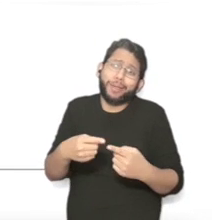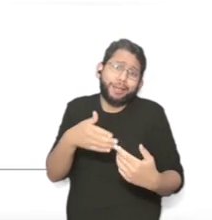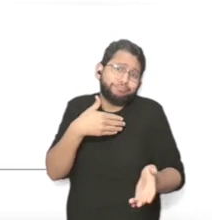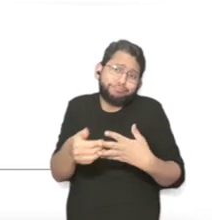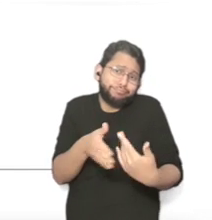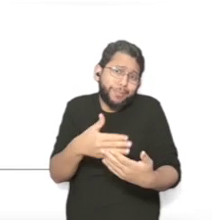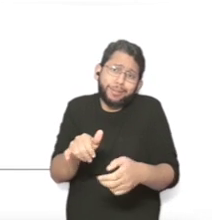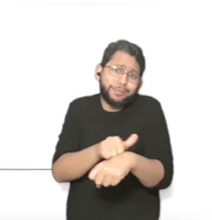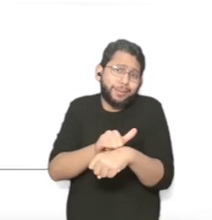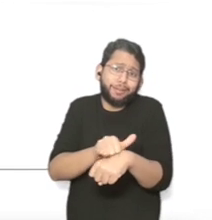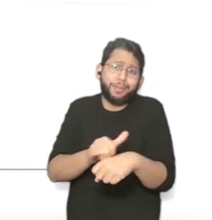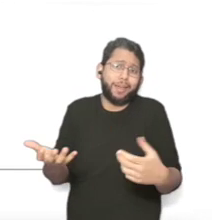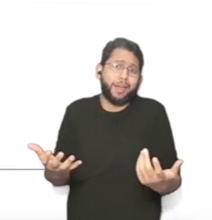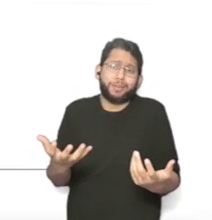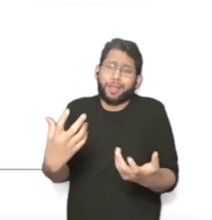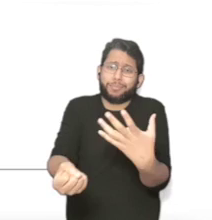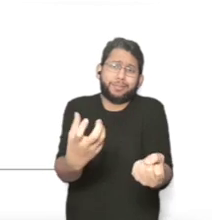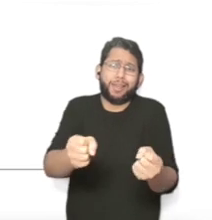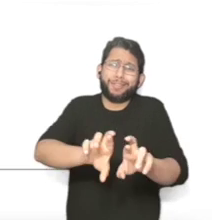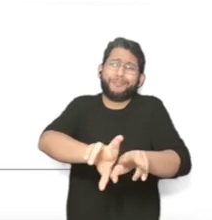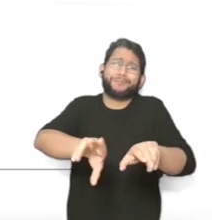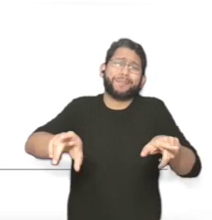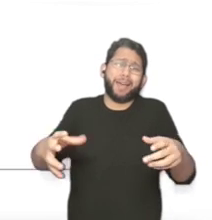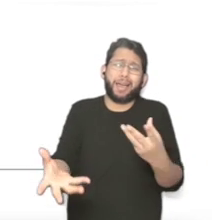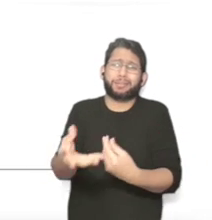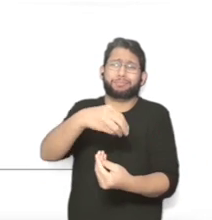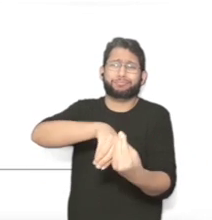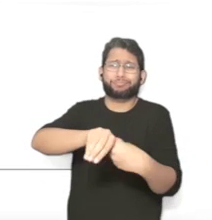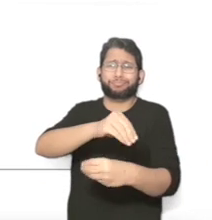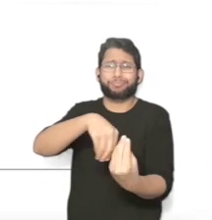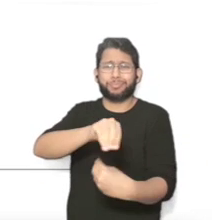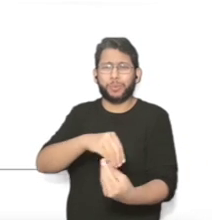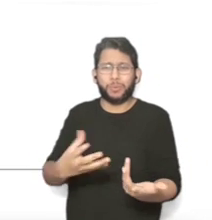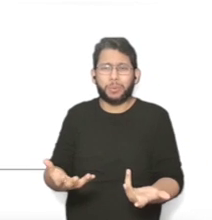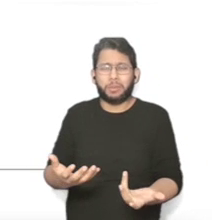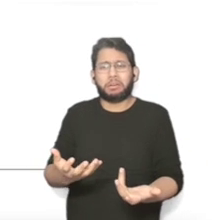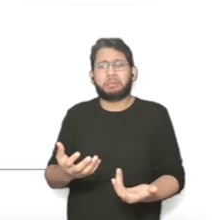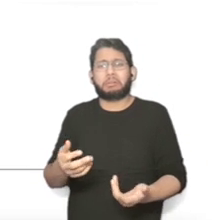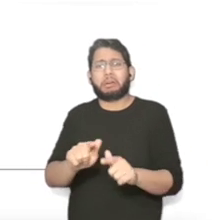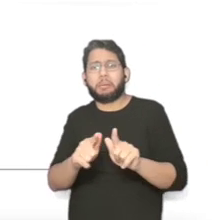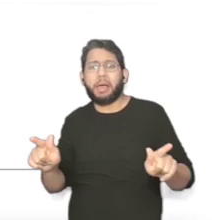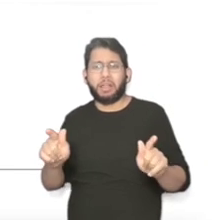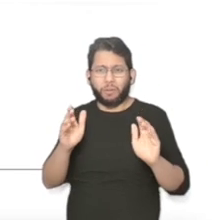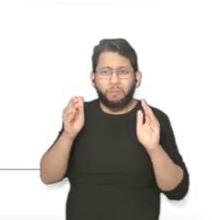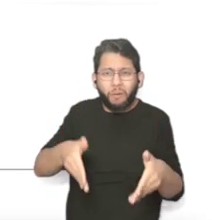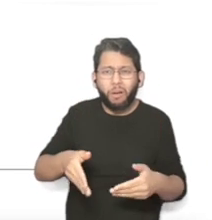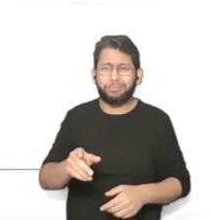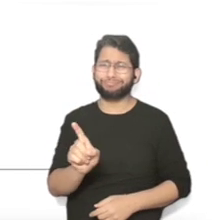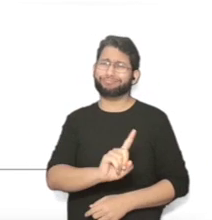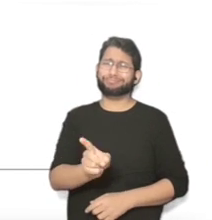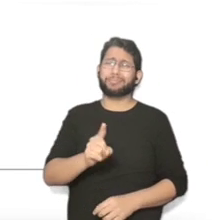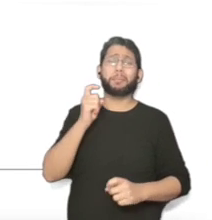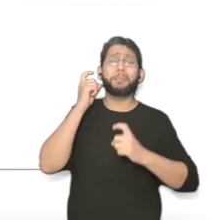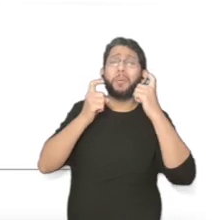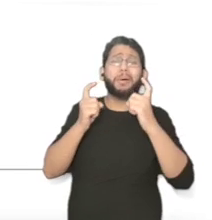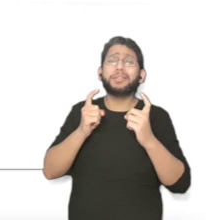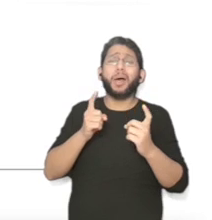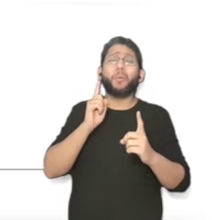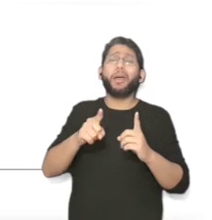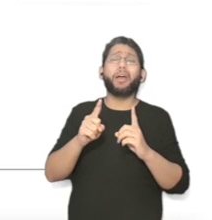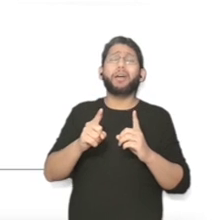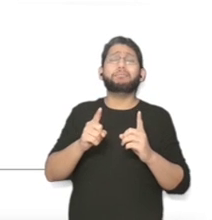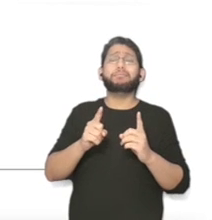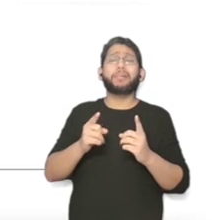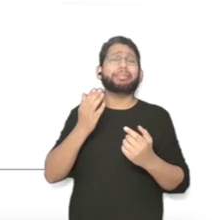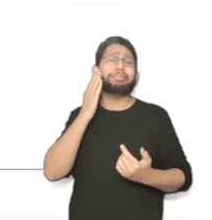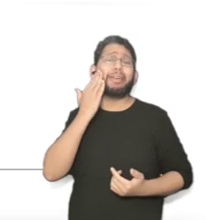porque como eles usavam de tudo um pouco, eles não estavam muito preocupados com a estrutura linguística de qualquer uma das duas línguas, seja do português ou da Libras. Estavam mais